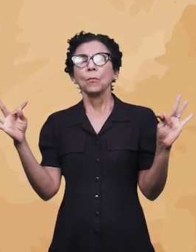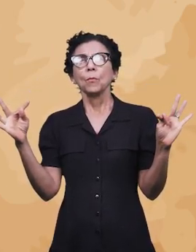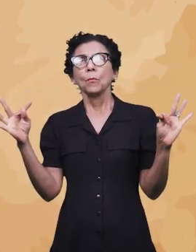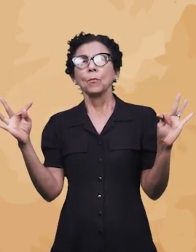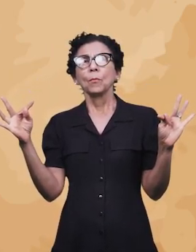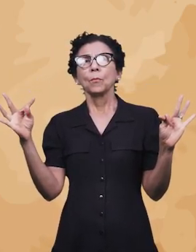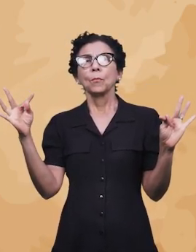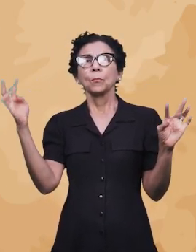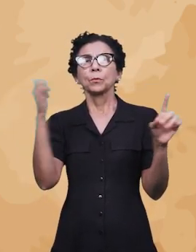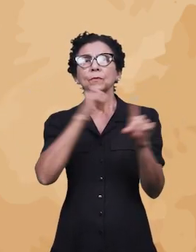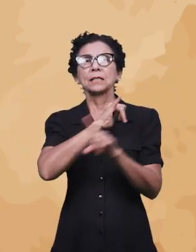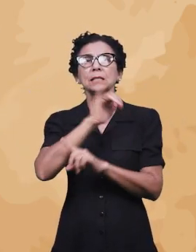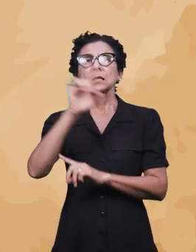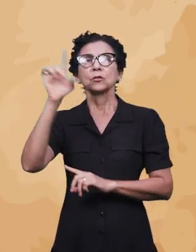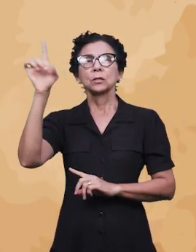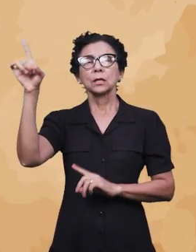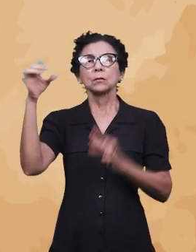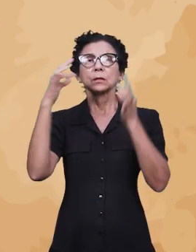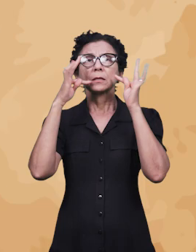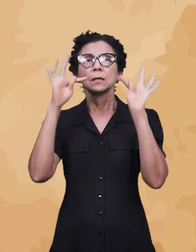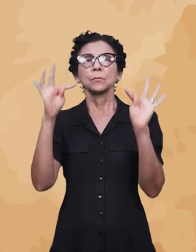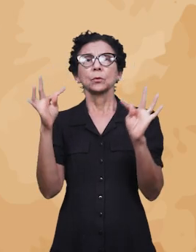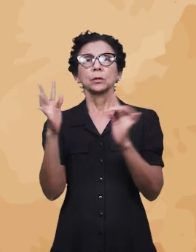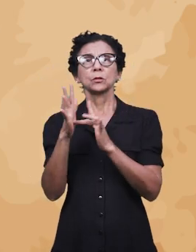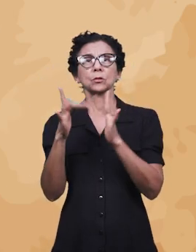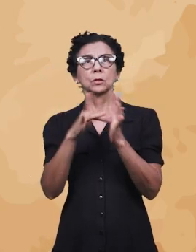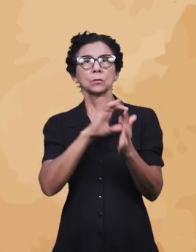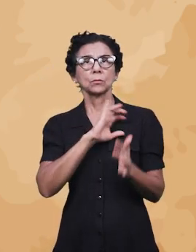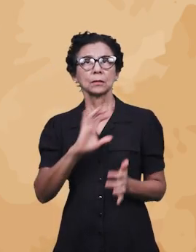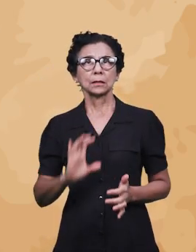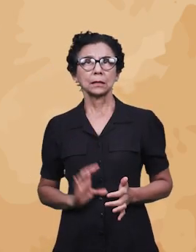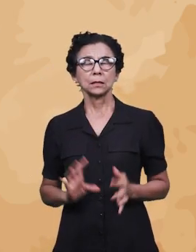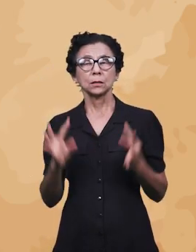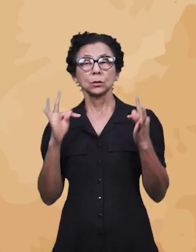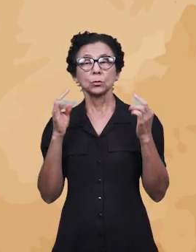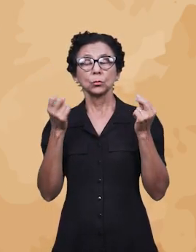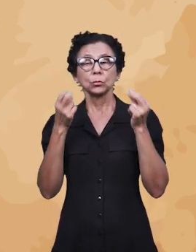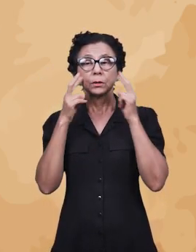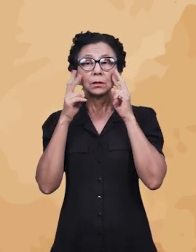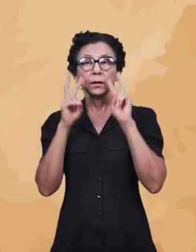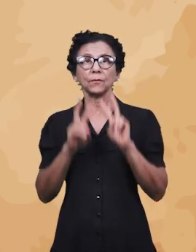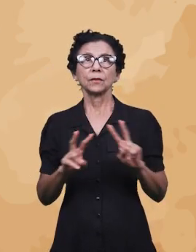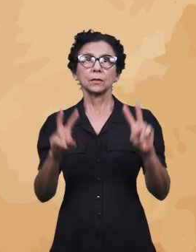o verso 2. Pastor Edson Ian, onde está a Trindade nesse verso?